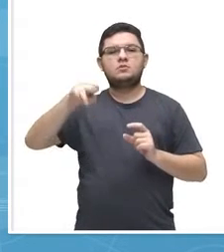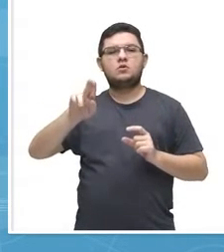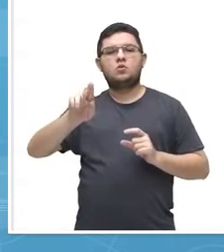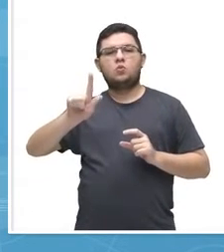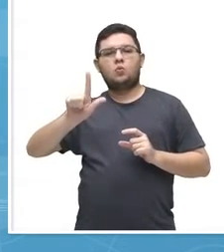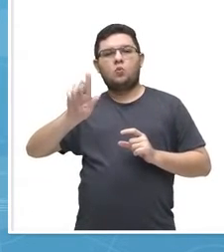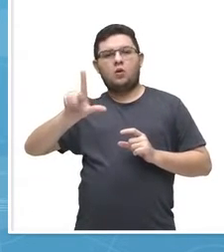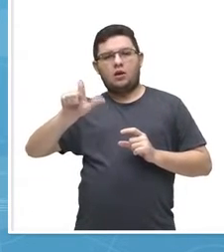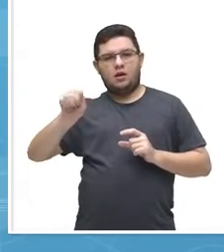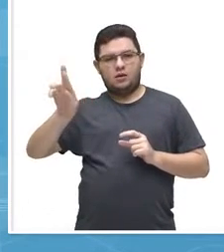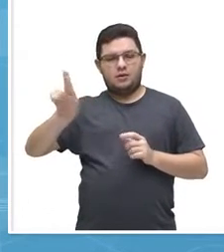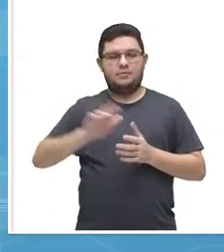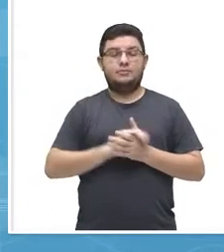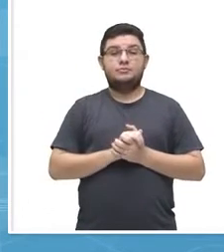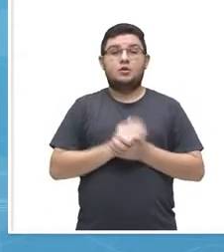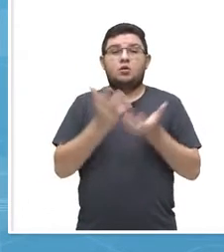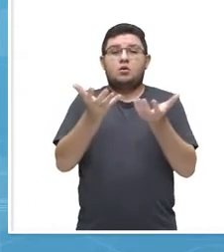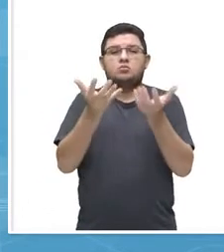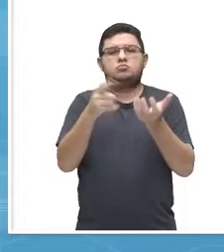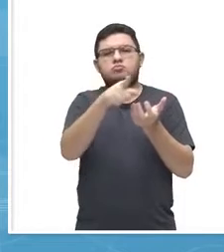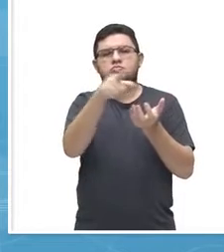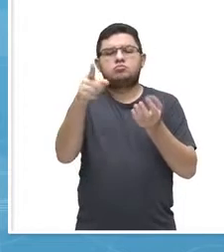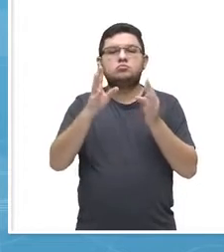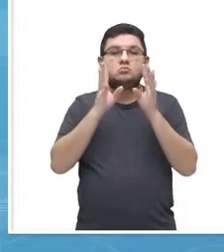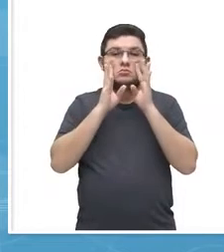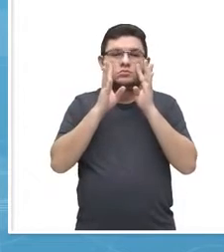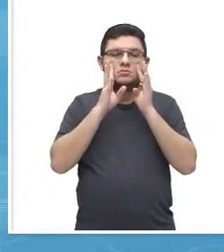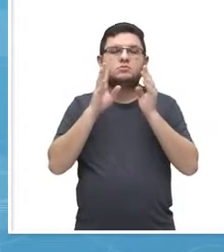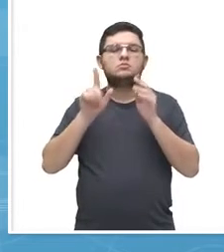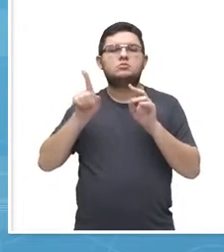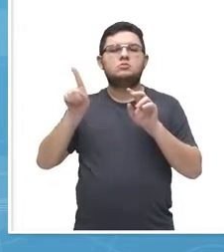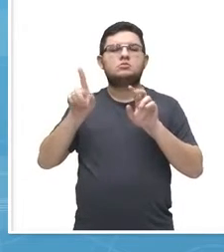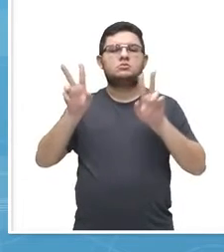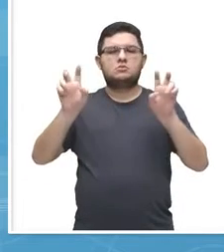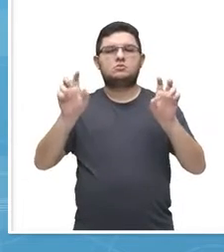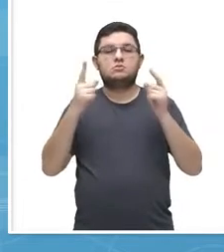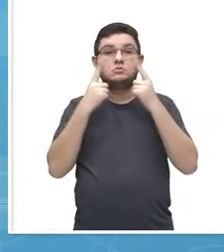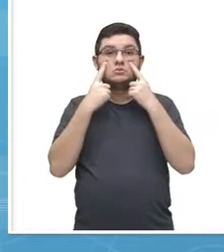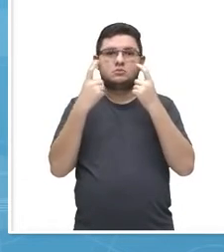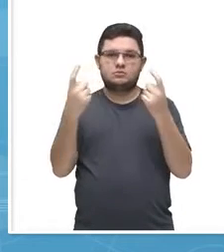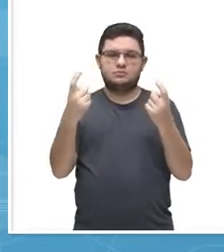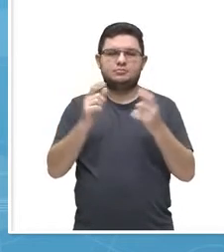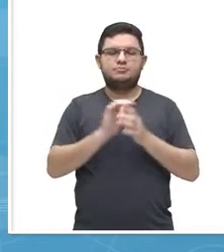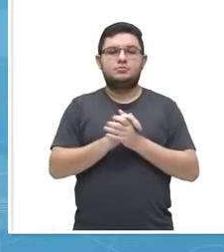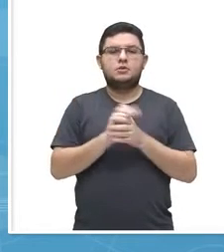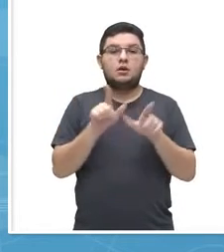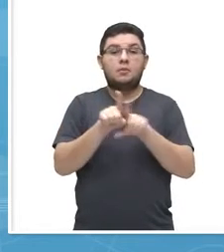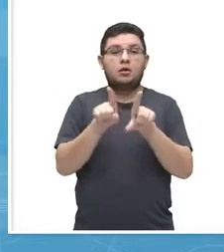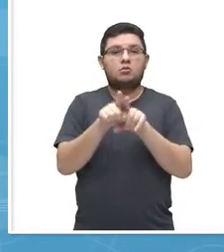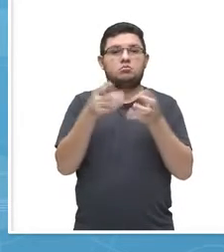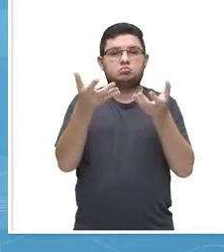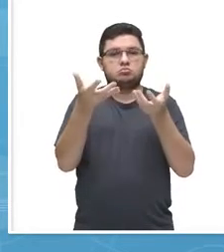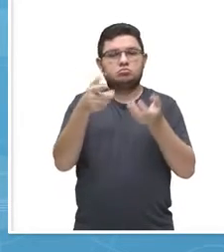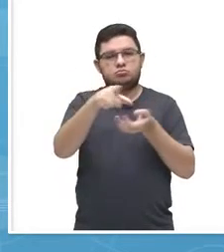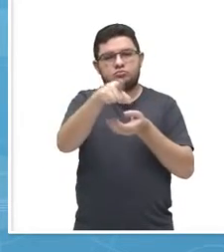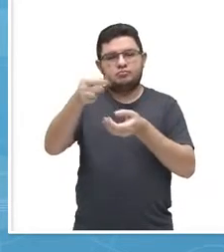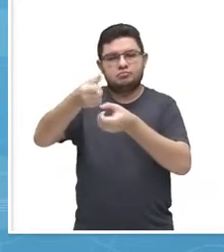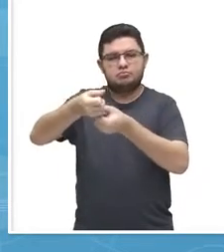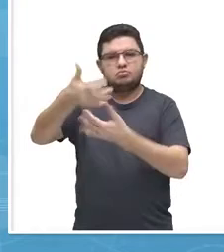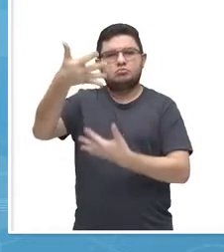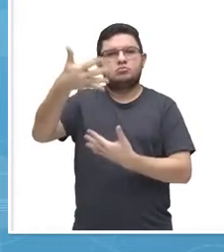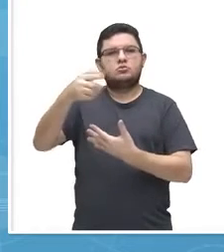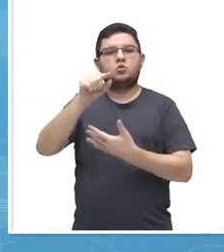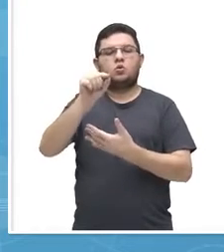bastante atentos, tá? Nesse assunto é bem interessante. E também quero que vocês participem lá naquele chat, tá, gente? Coloque lá